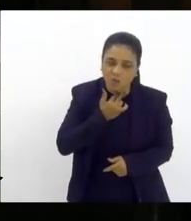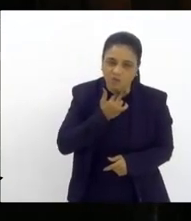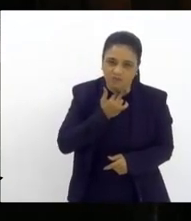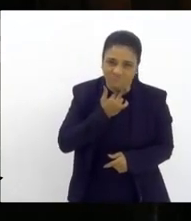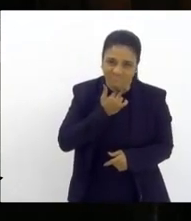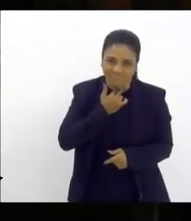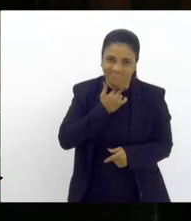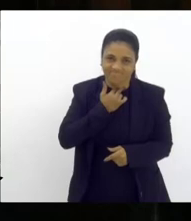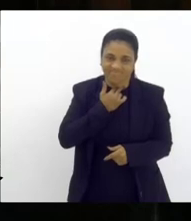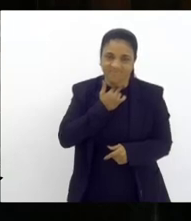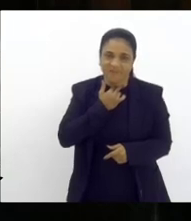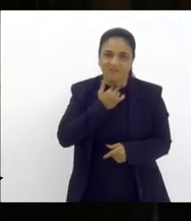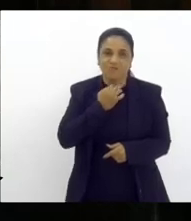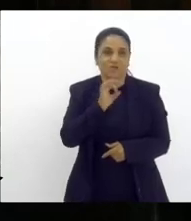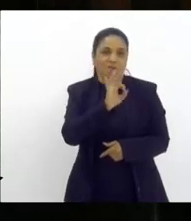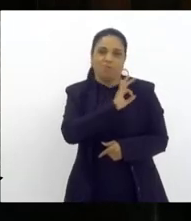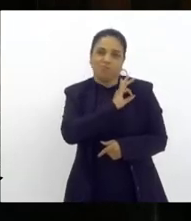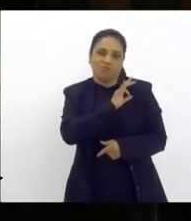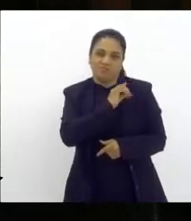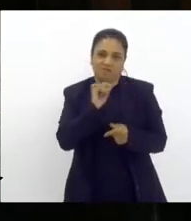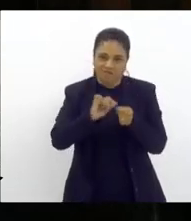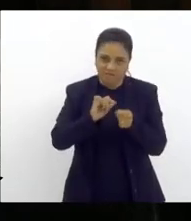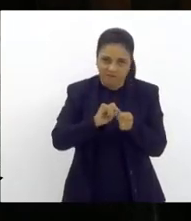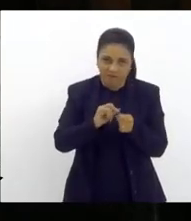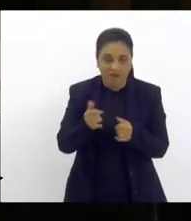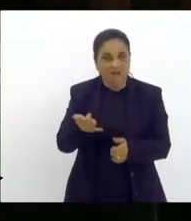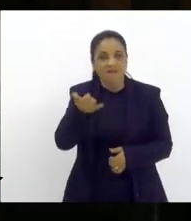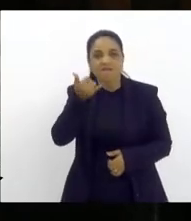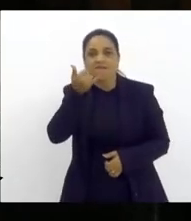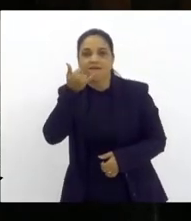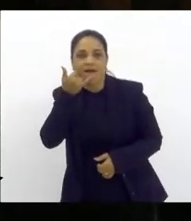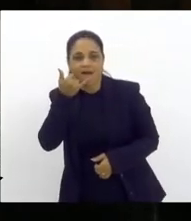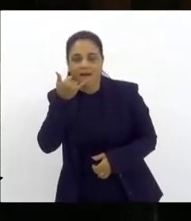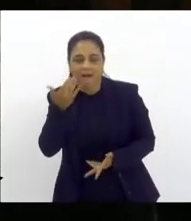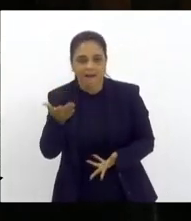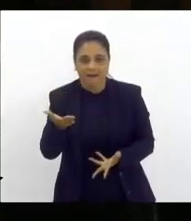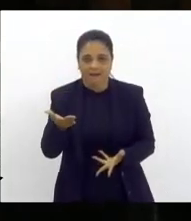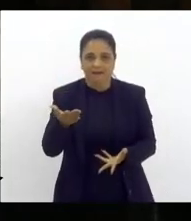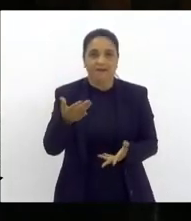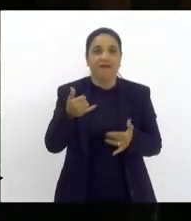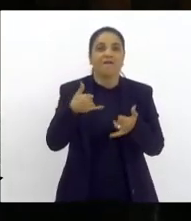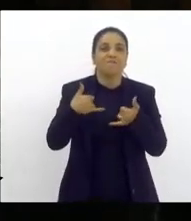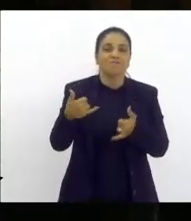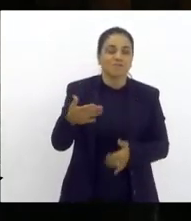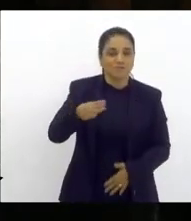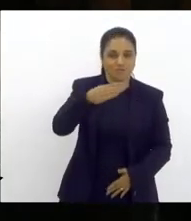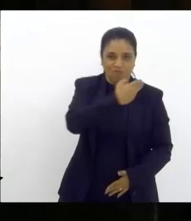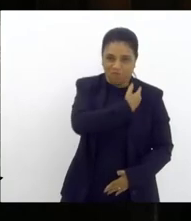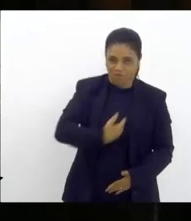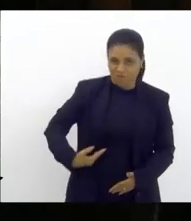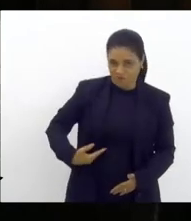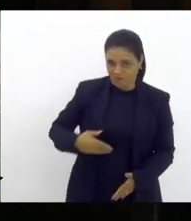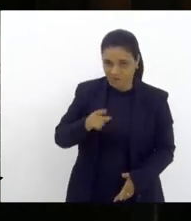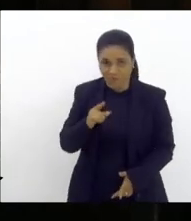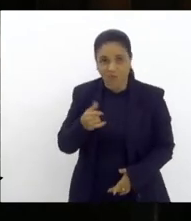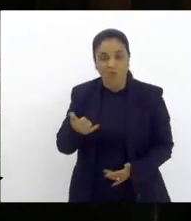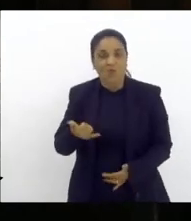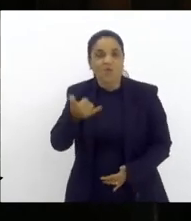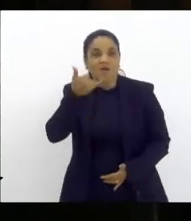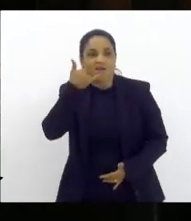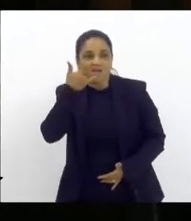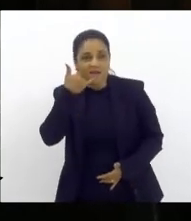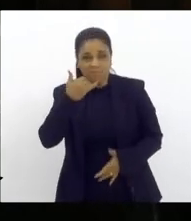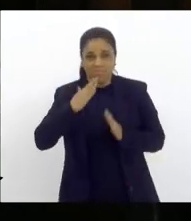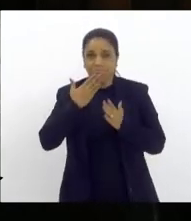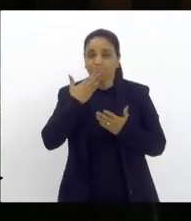que as autoridades fizeram Ligar para o chefe do Poder Executivo Ligar para Polícia pedir escolta pedir um aparato